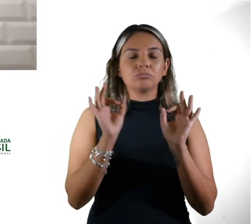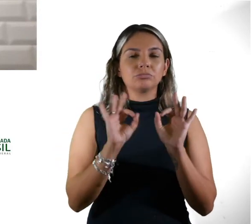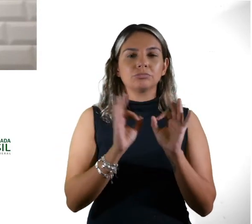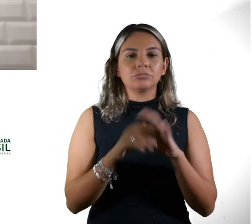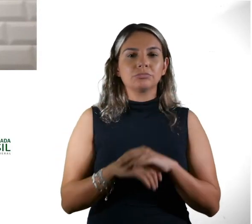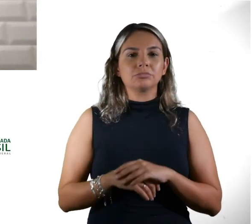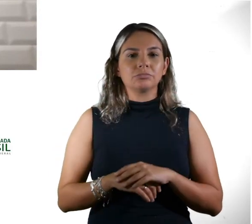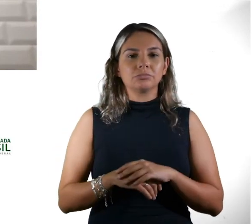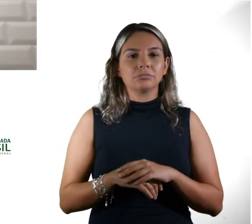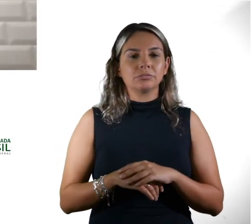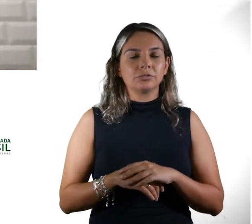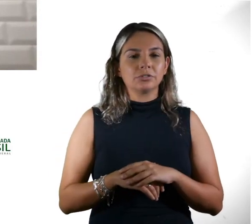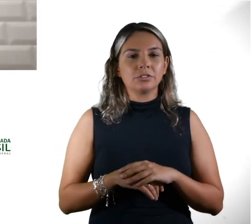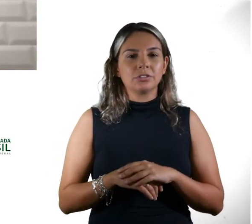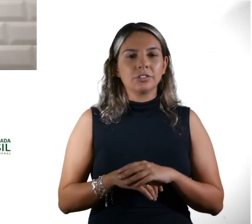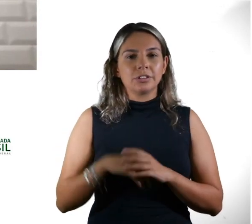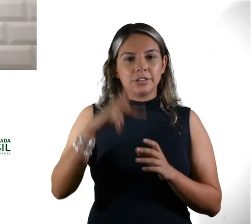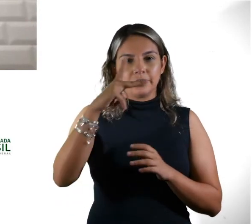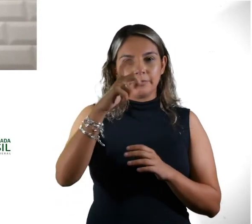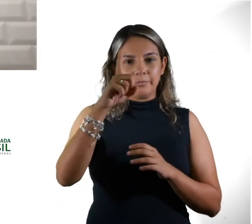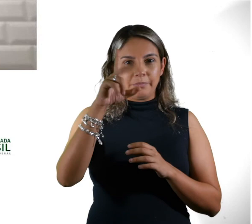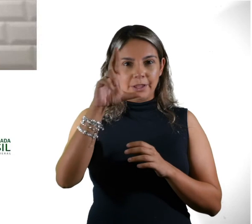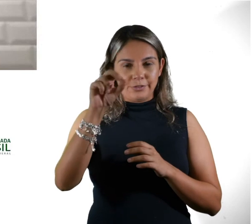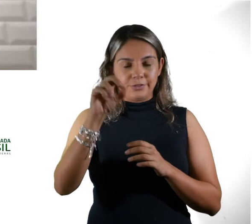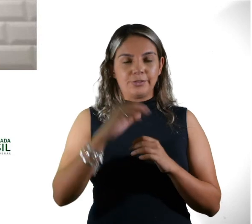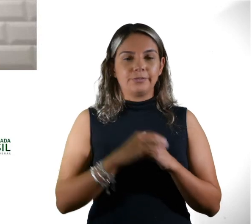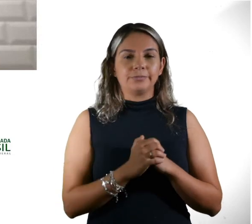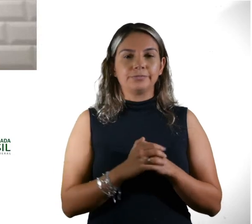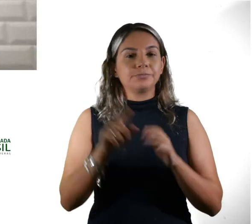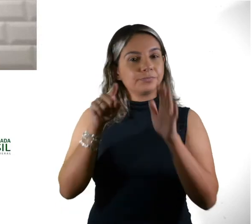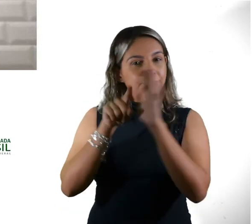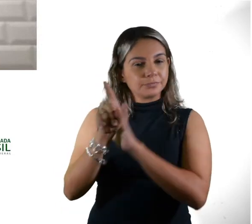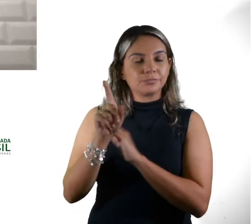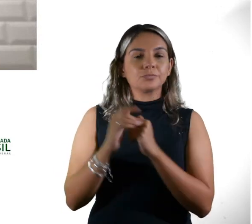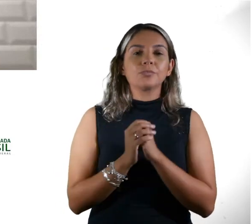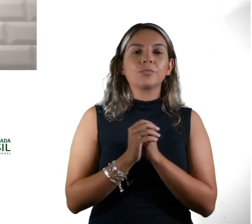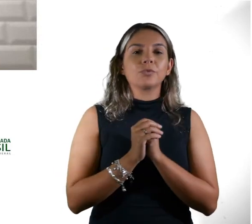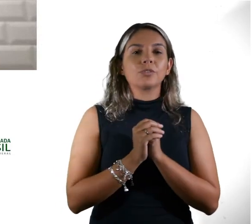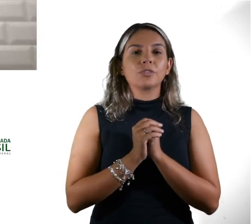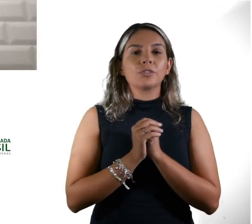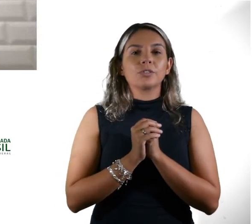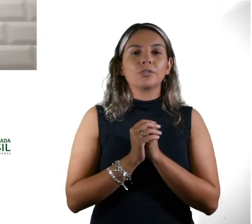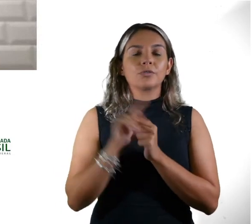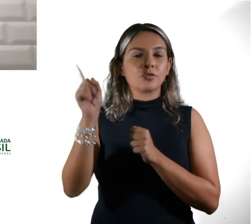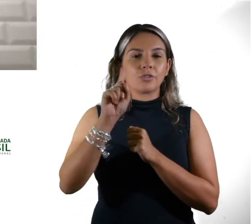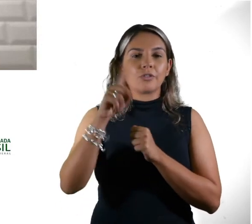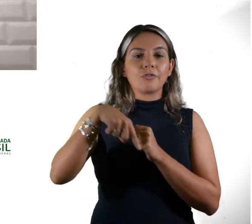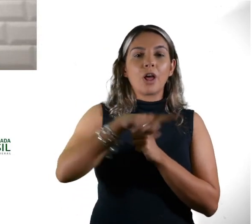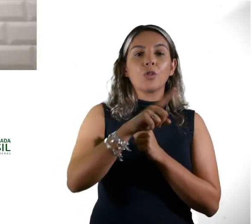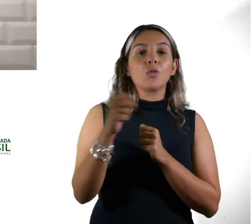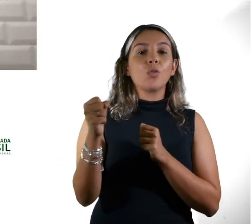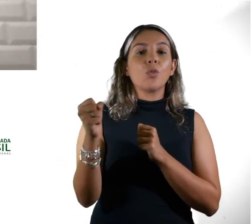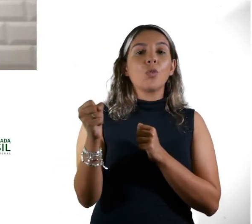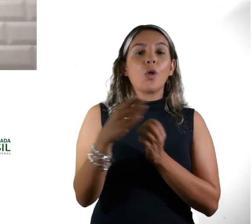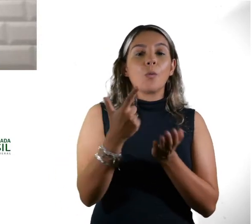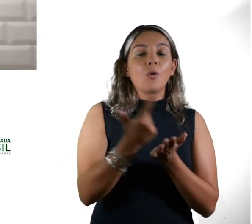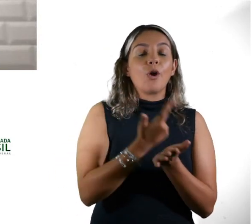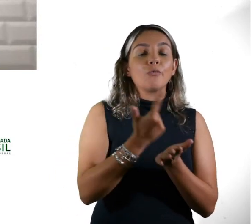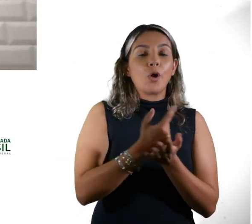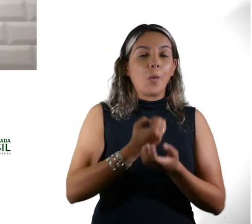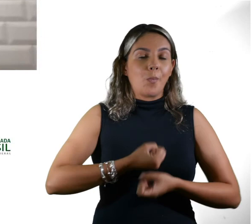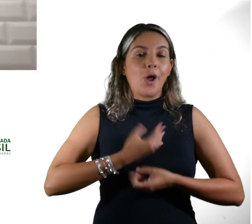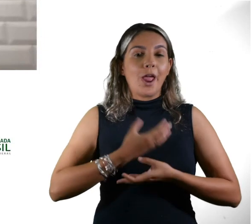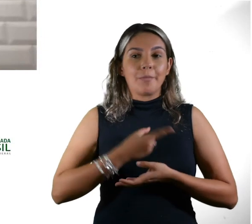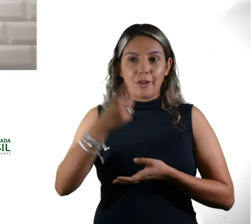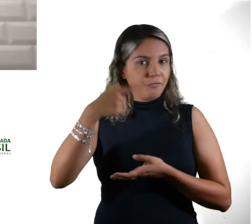pergunta não, travou aí. Pedro Muriel pergunta se você não vai lançar outro livro de